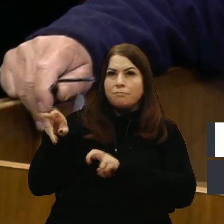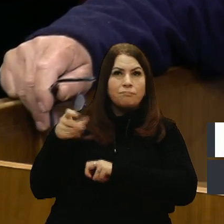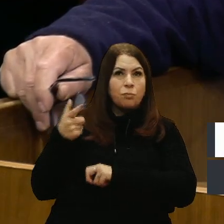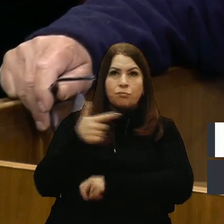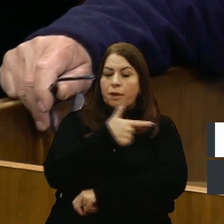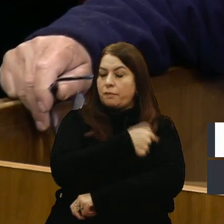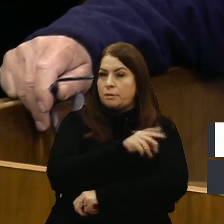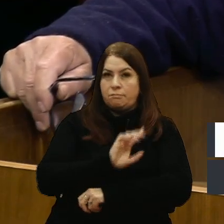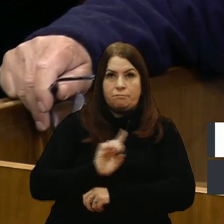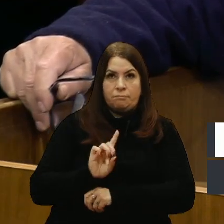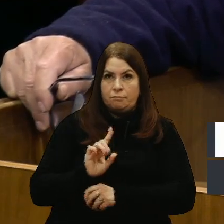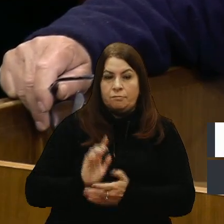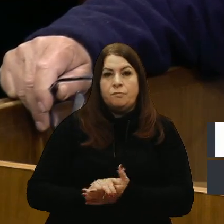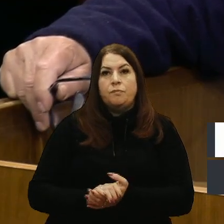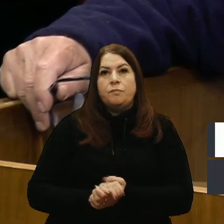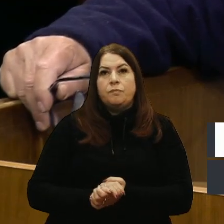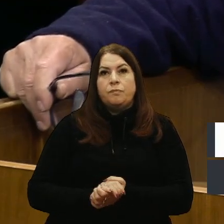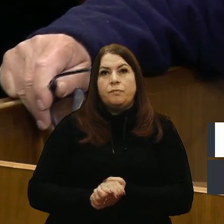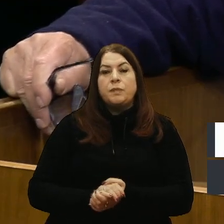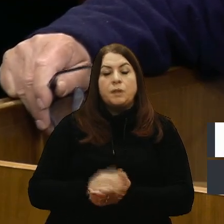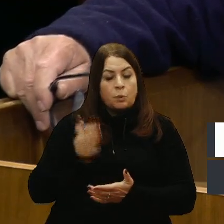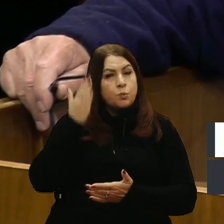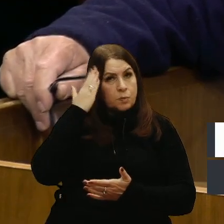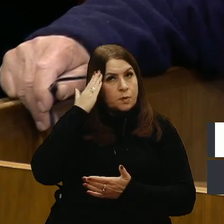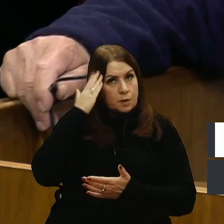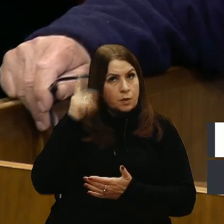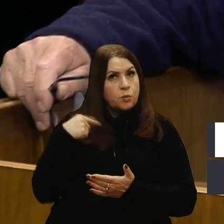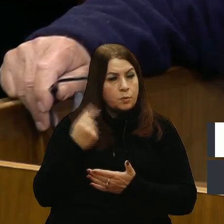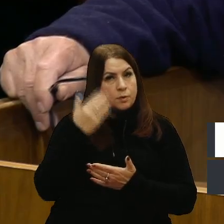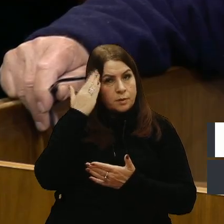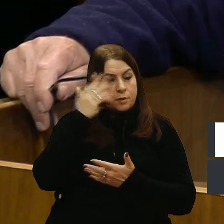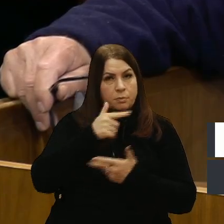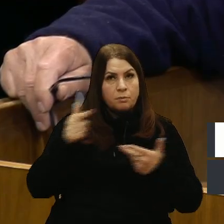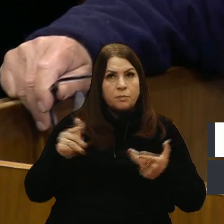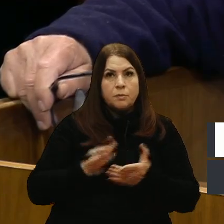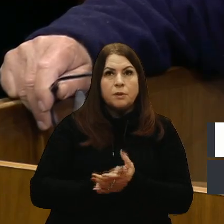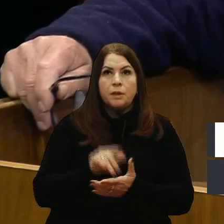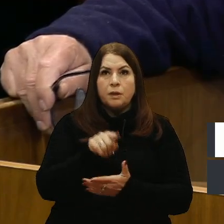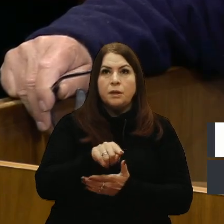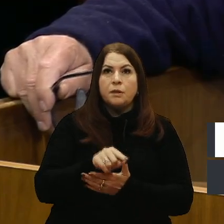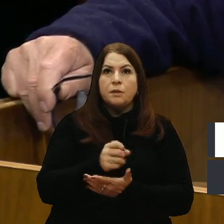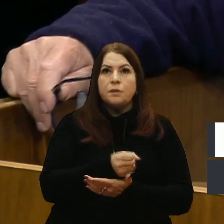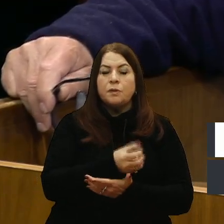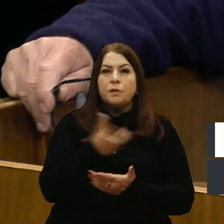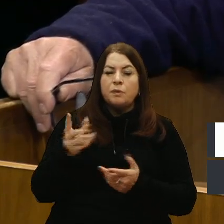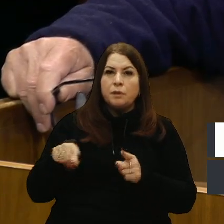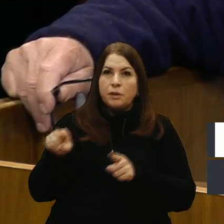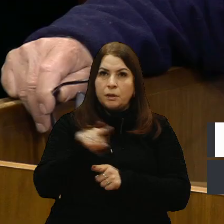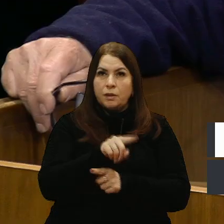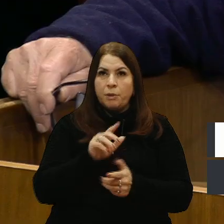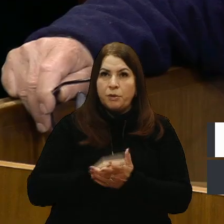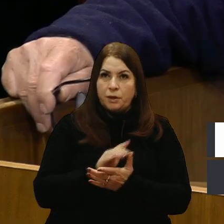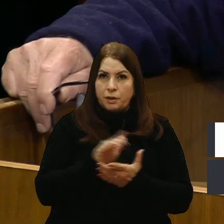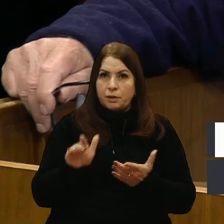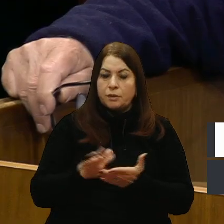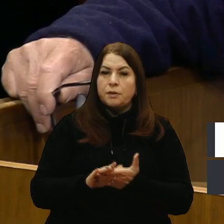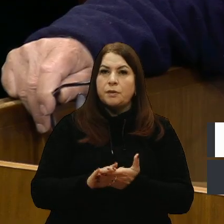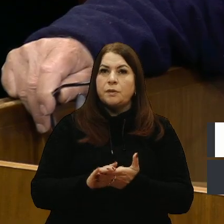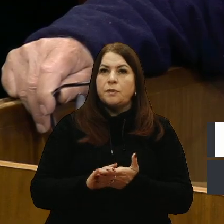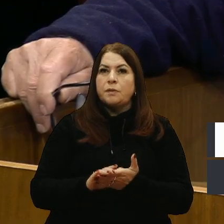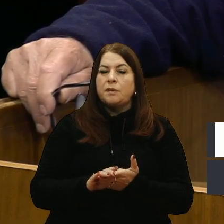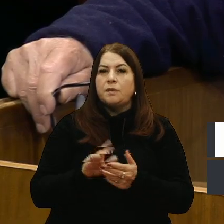vacina. E eu sei, nós sabemos quantas doenças foram erradicadas com a